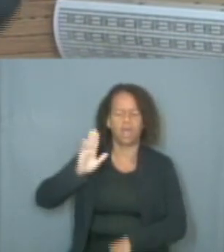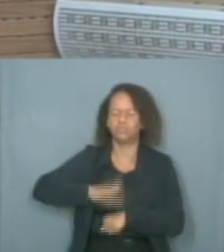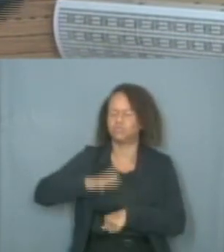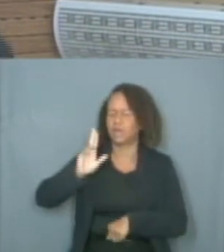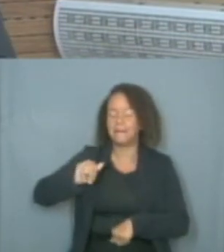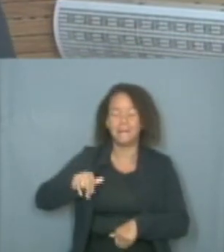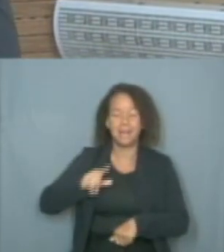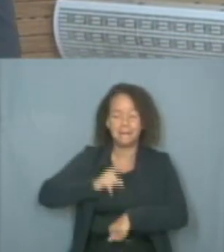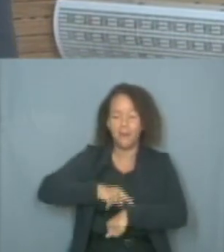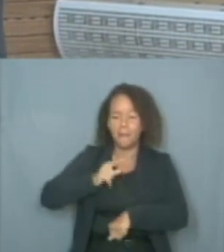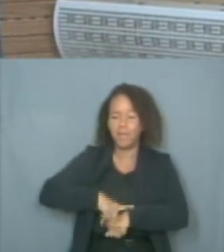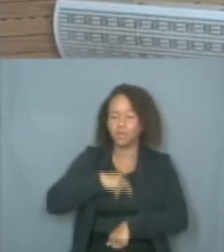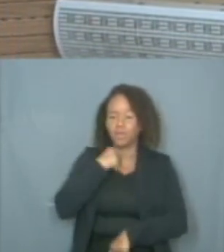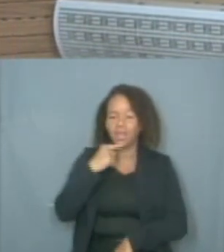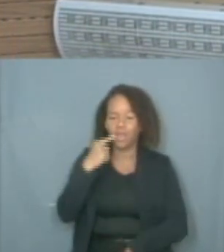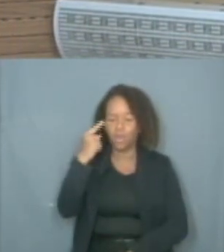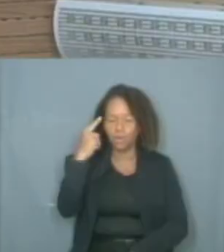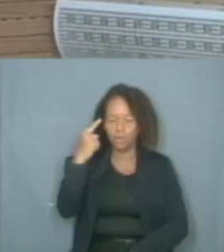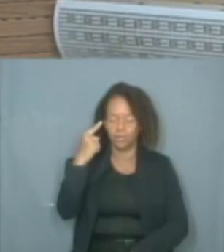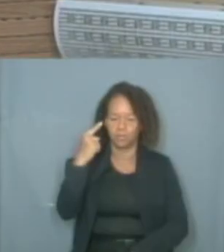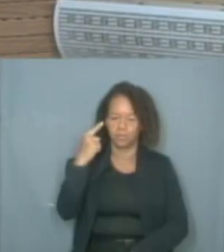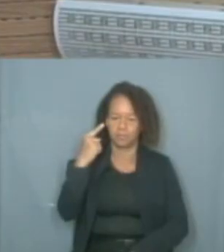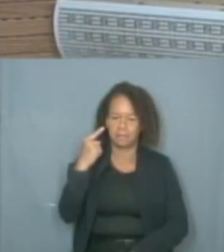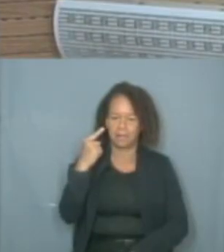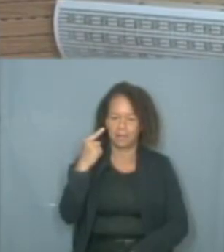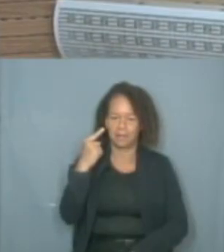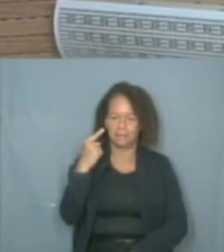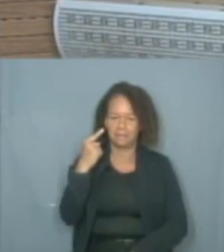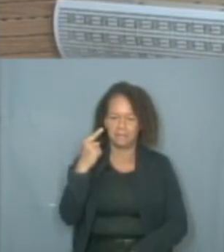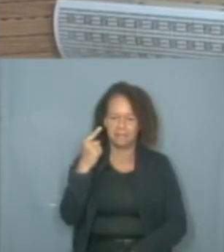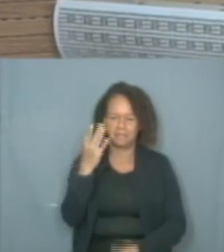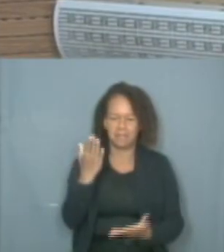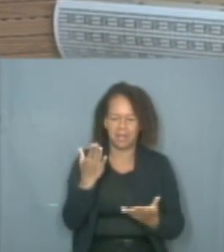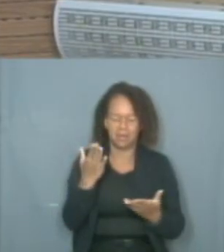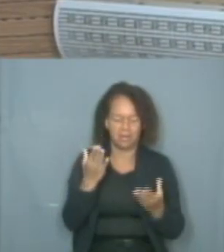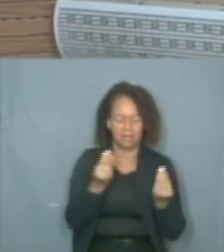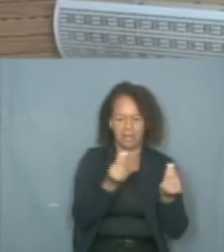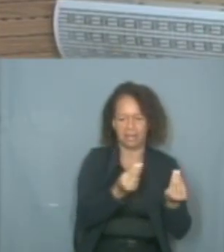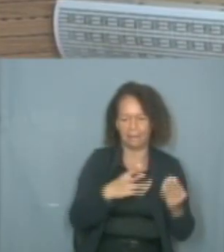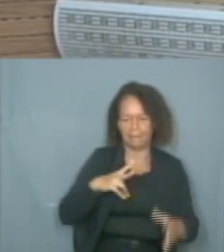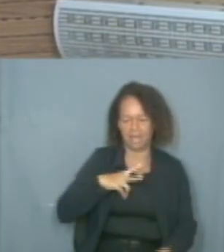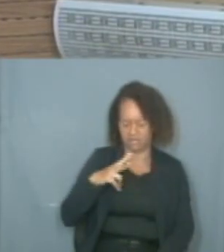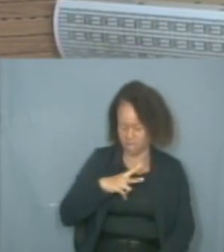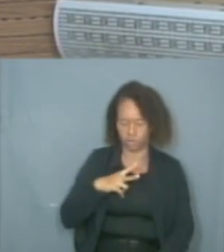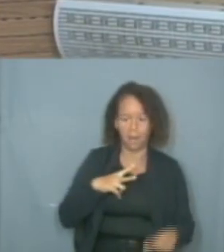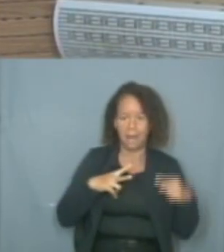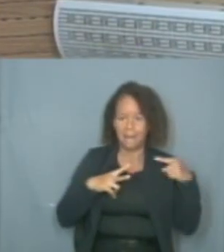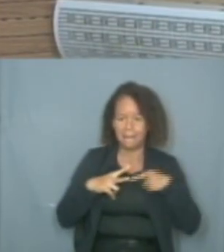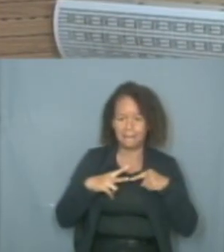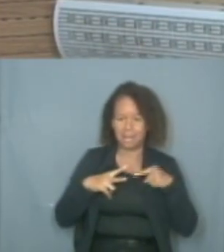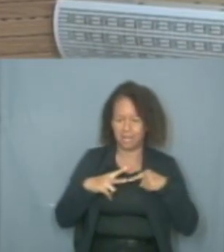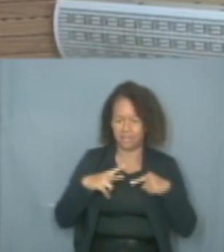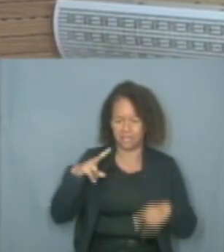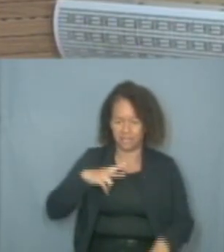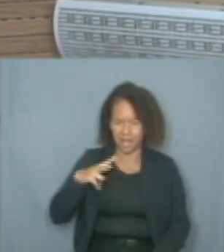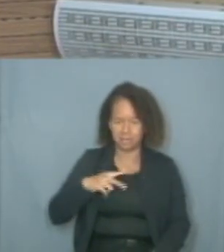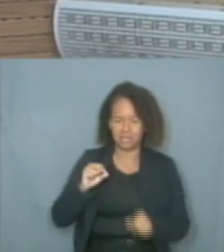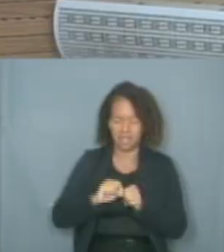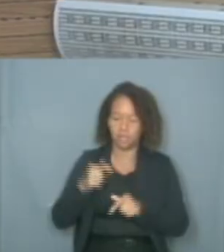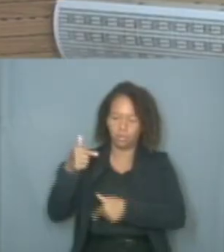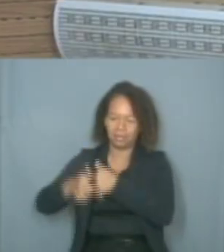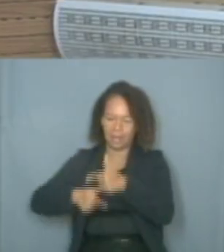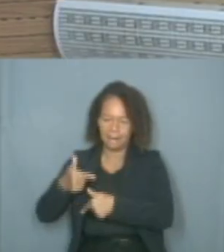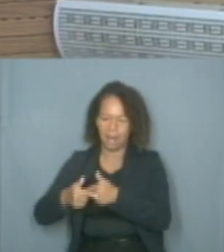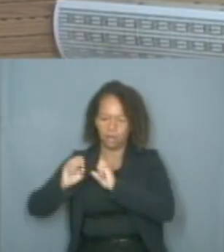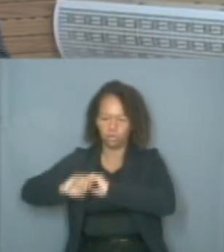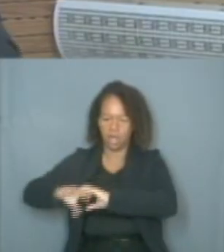em tempo algum, servir pelo ente privado. O ente privado existe para fazer um serviço